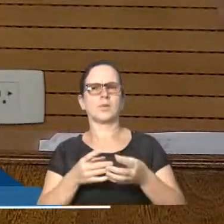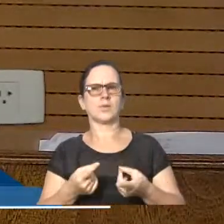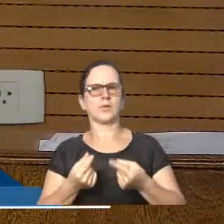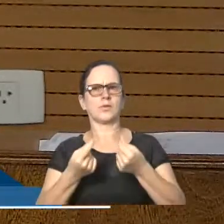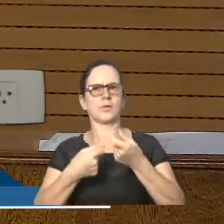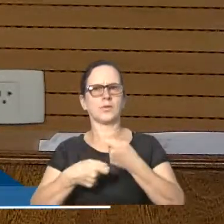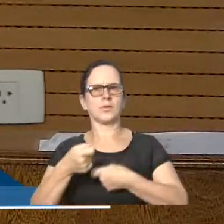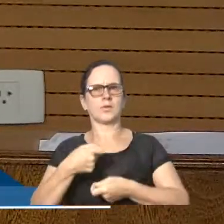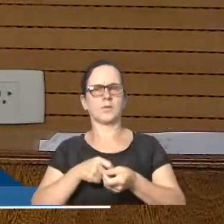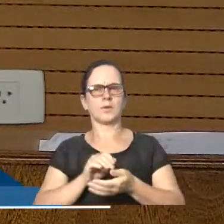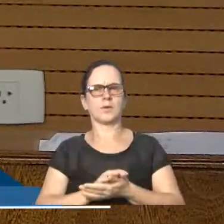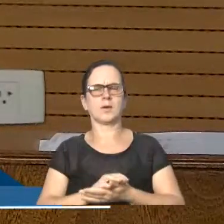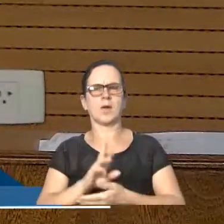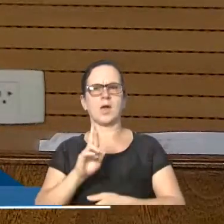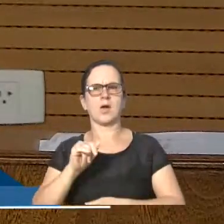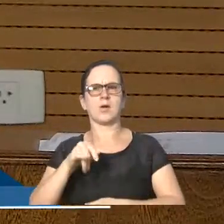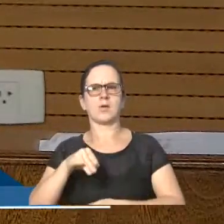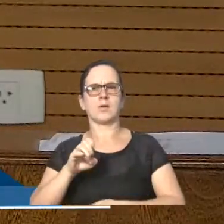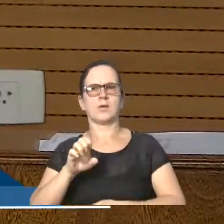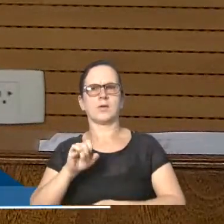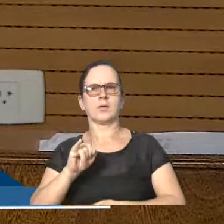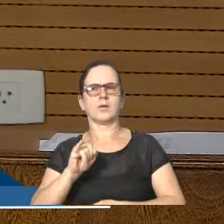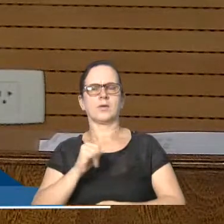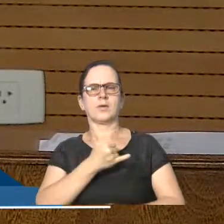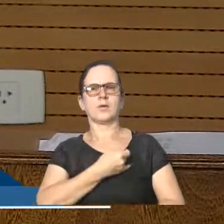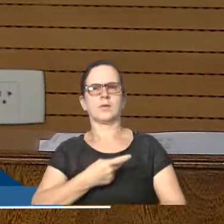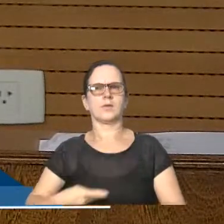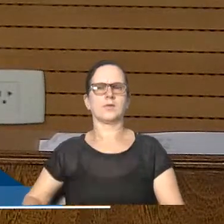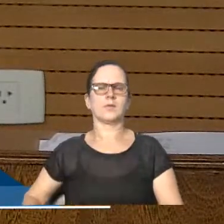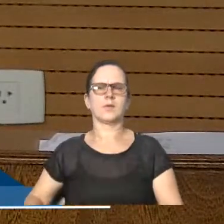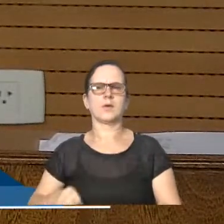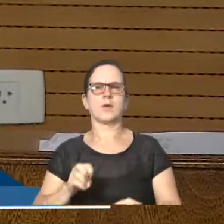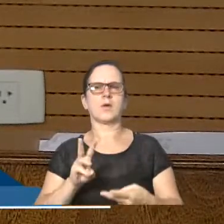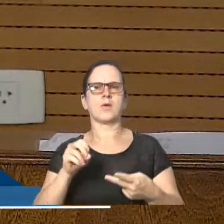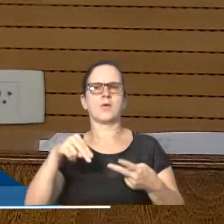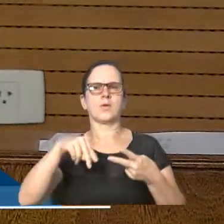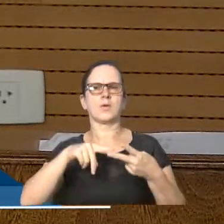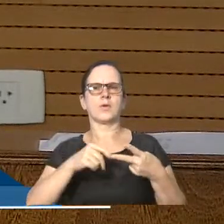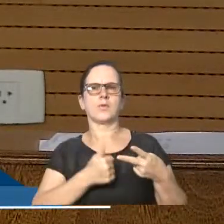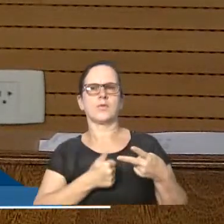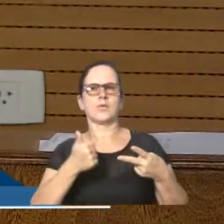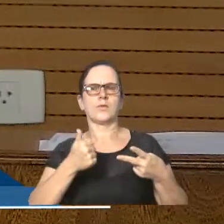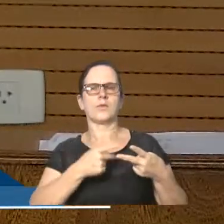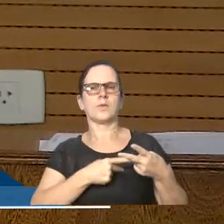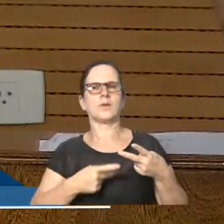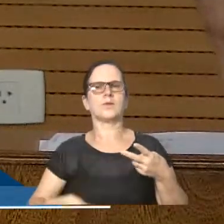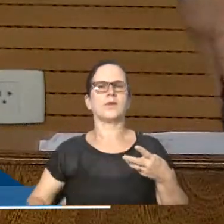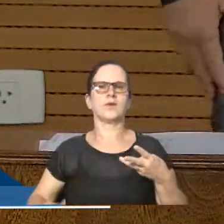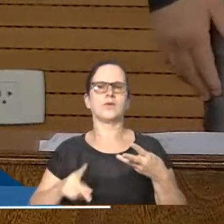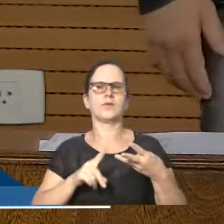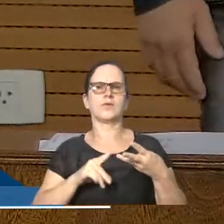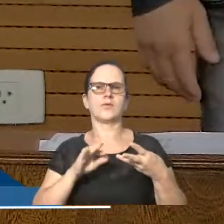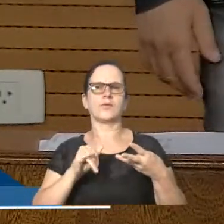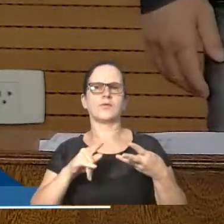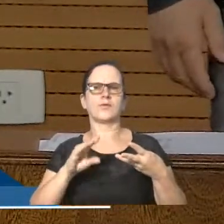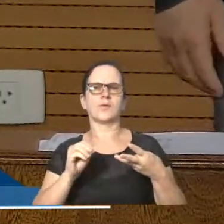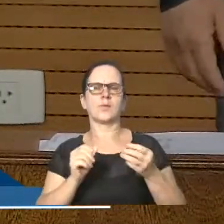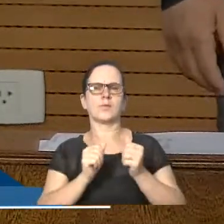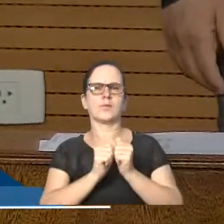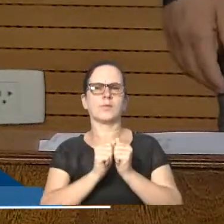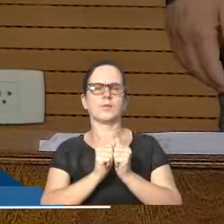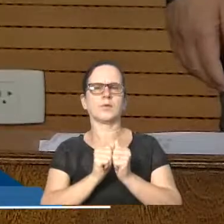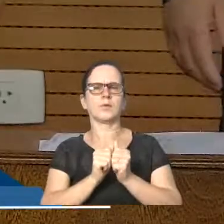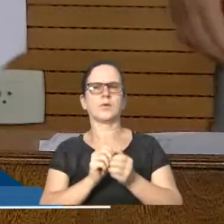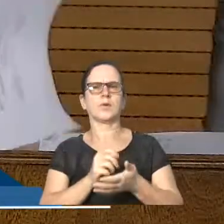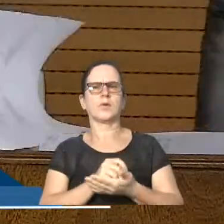Finanças e Orçamento, Roniele Martins da Silva, presidente. Wilson Pio dos Reis, vice-presidente. Fábio Alves Moreira, membro,